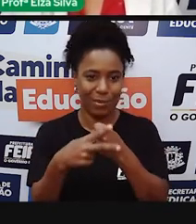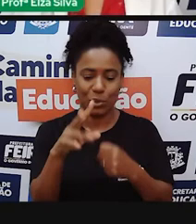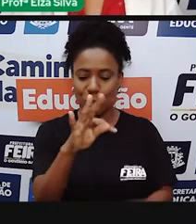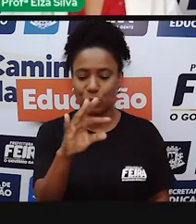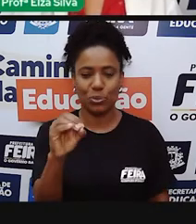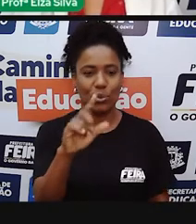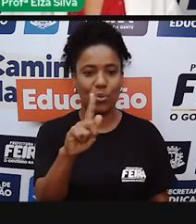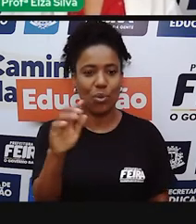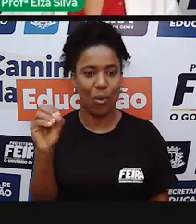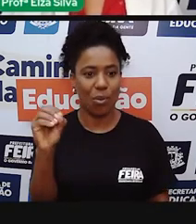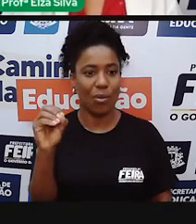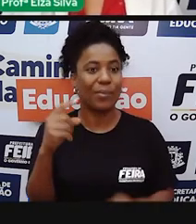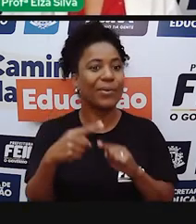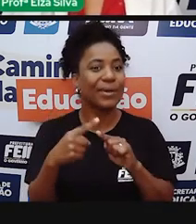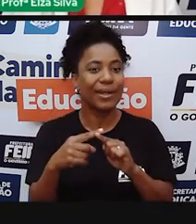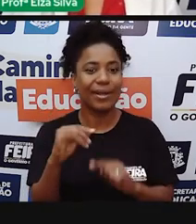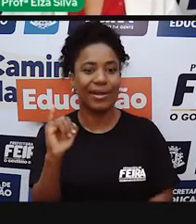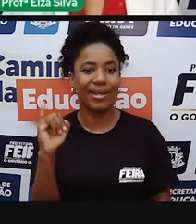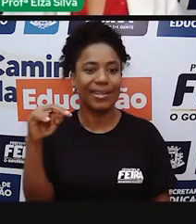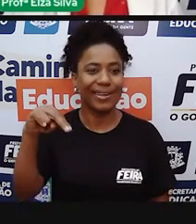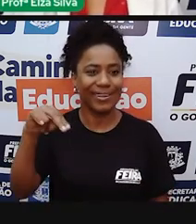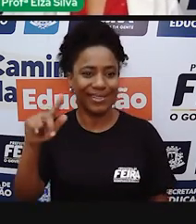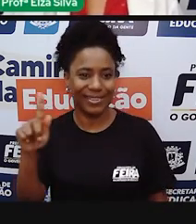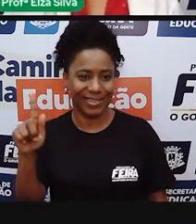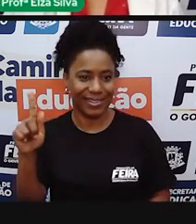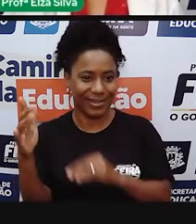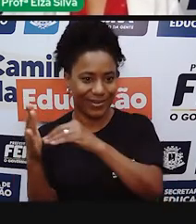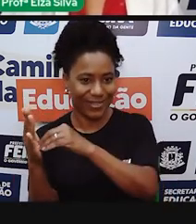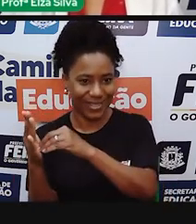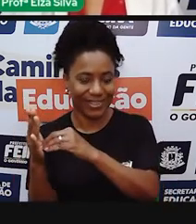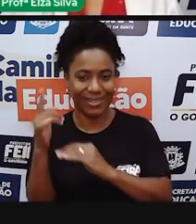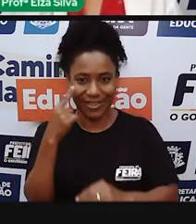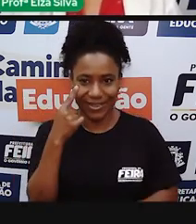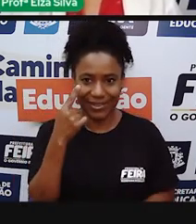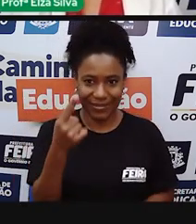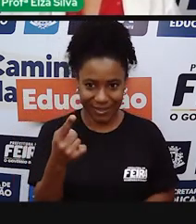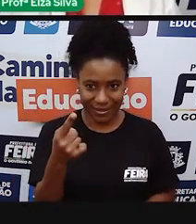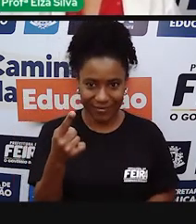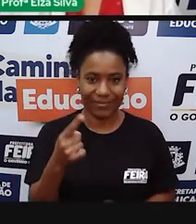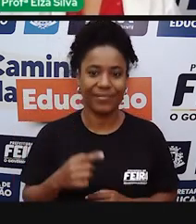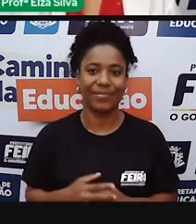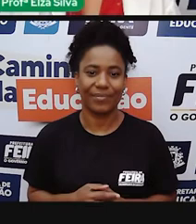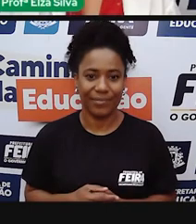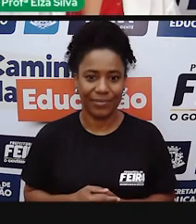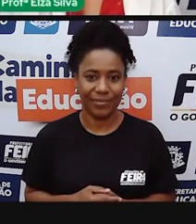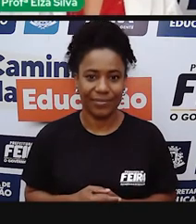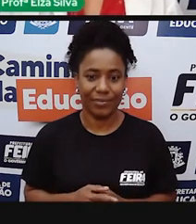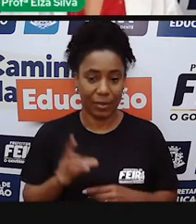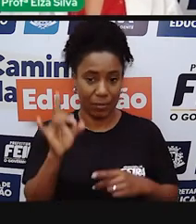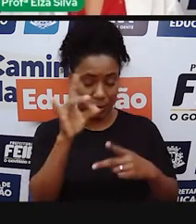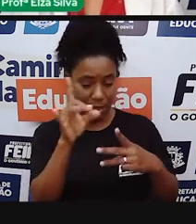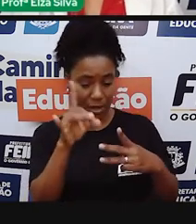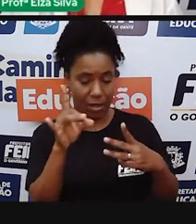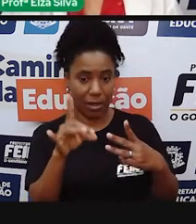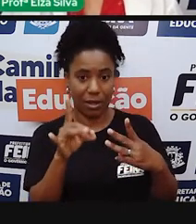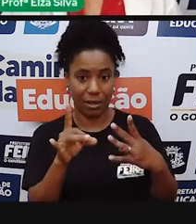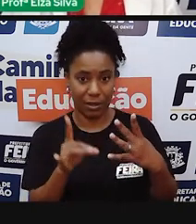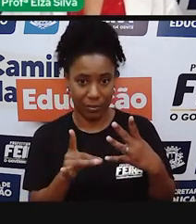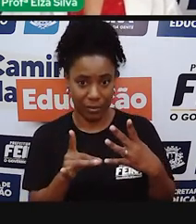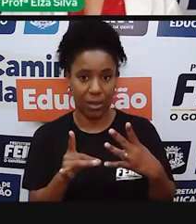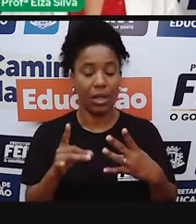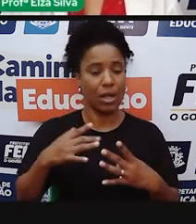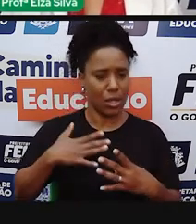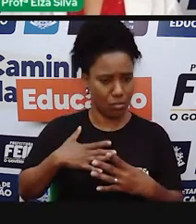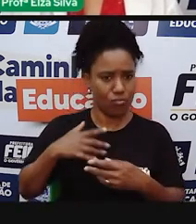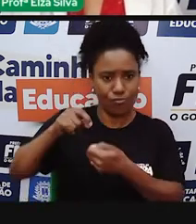ing. Swim, cycle, row, skateboard. Então, I go swim. Eu faço